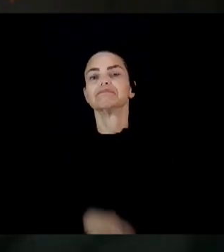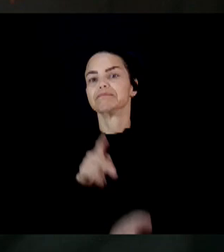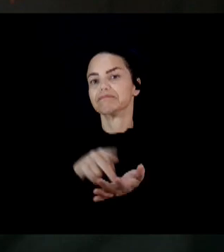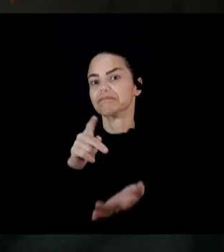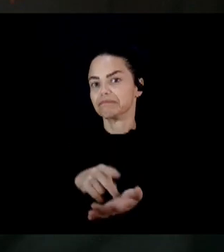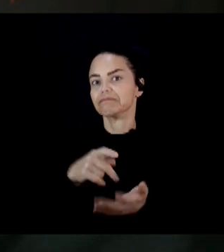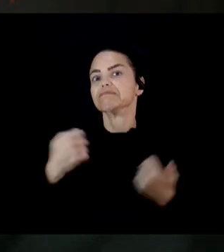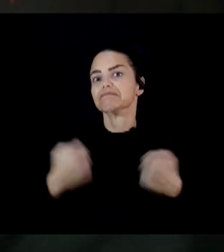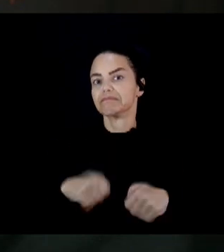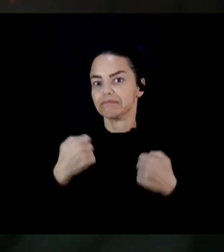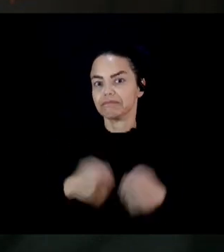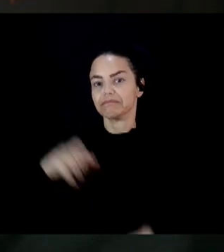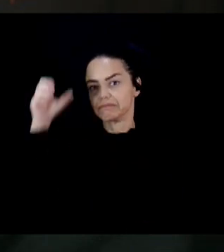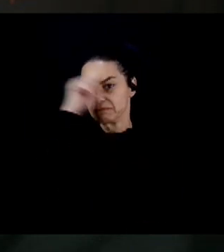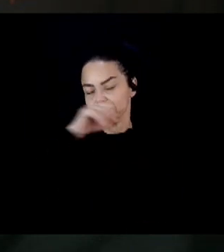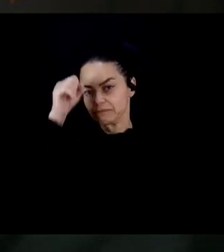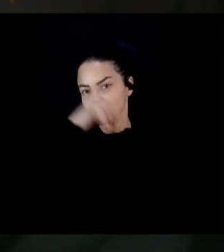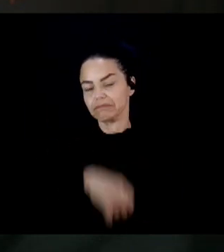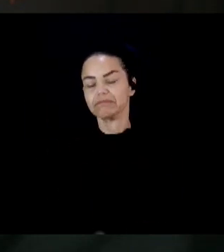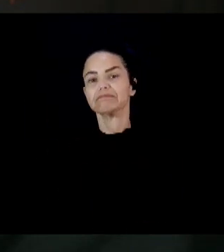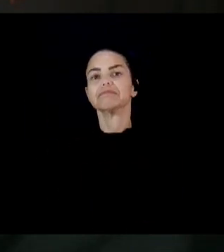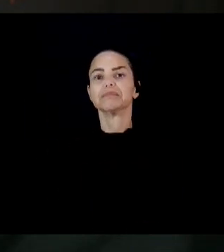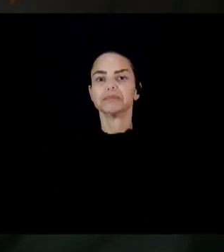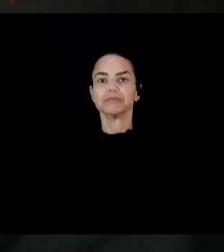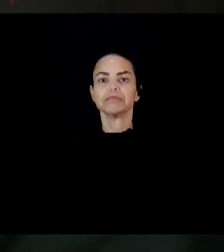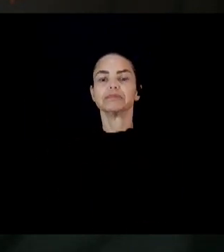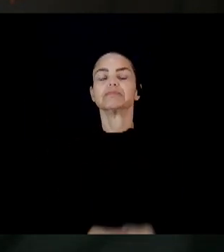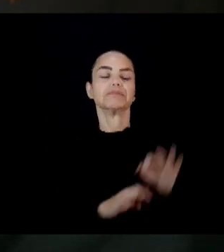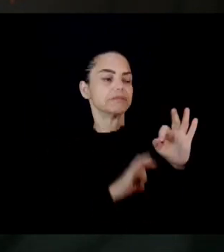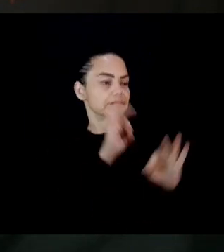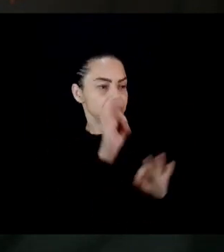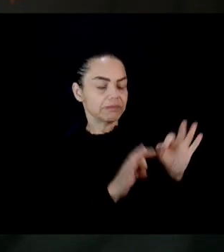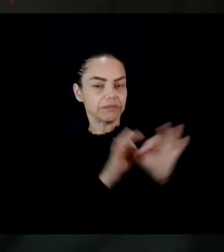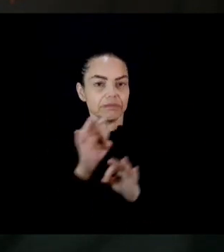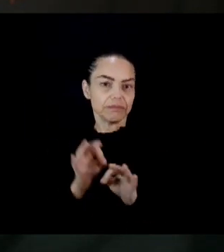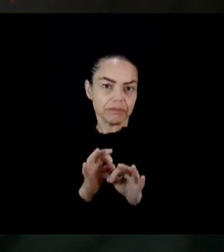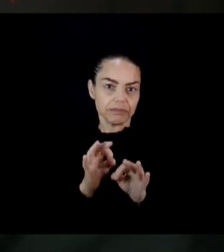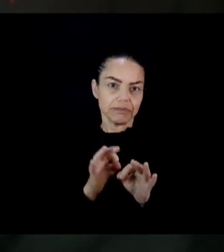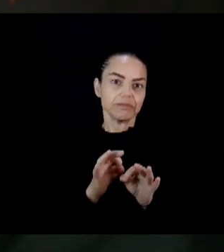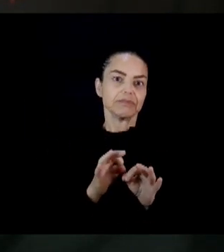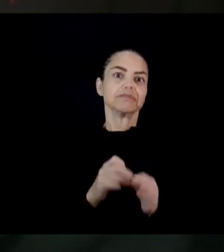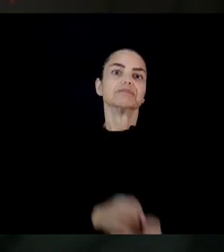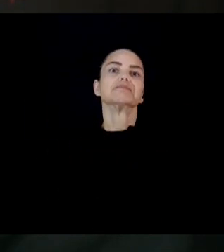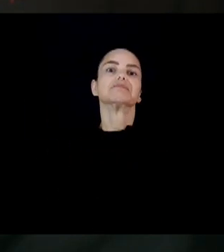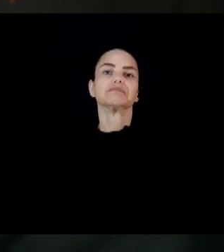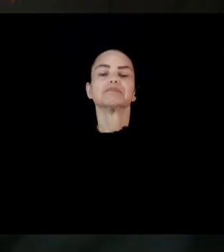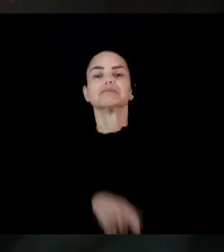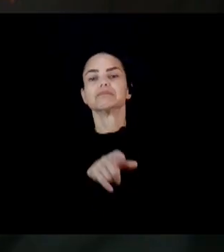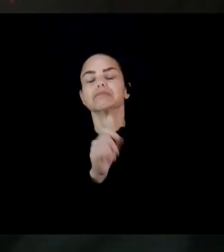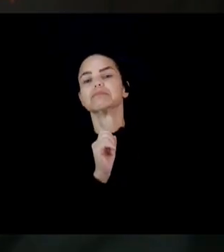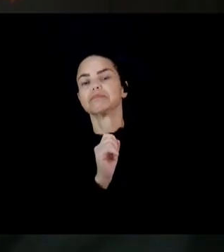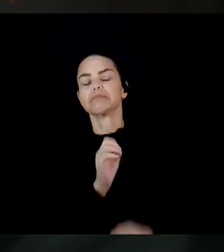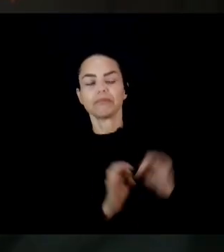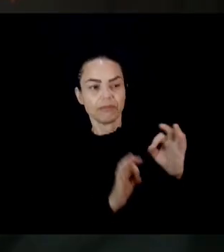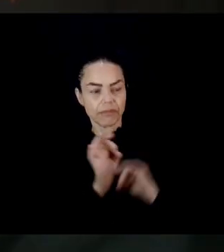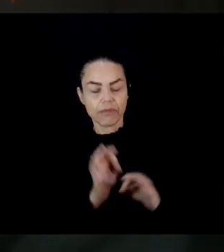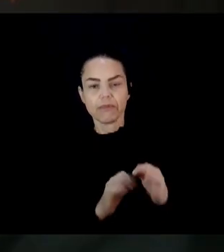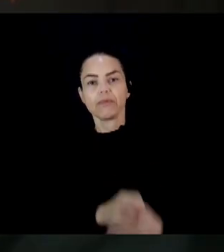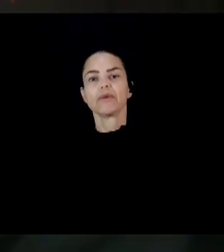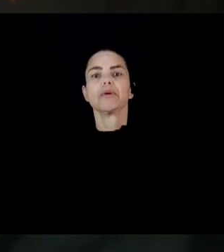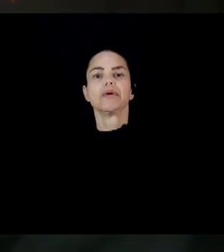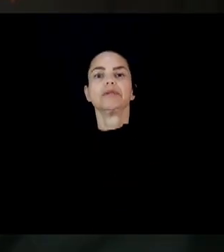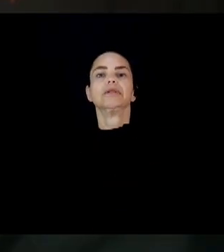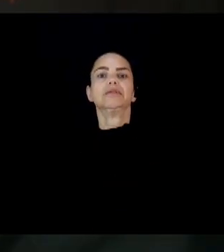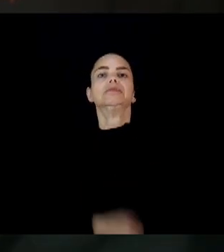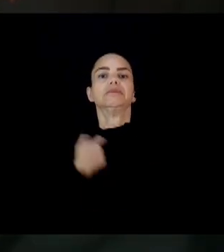precisa aprender, é por isso de um planejamento para o envelhecimento, de repente. Mas o planejamento desse envelhecimento, ele